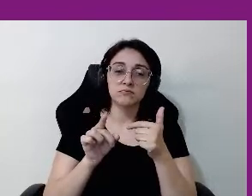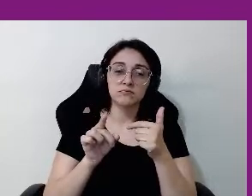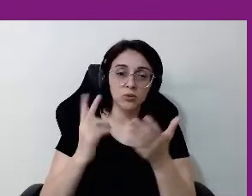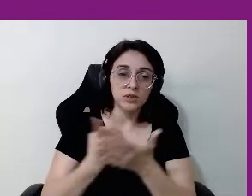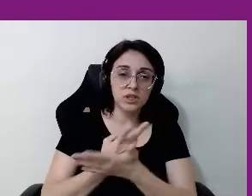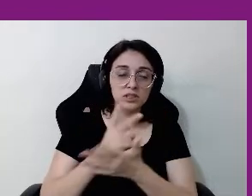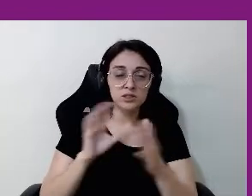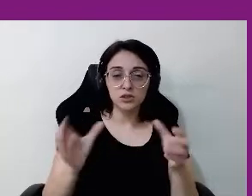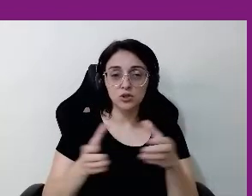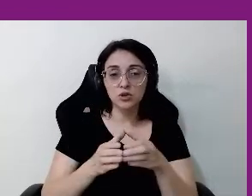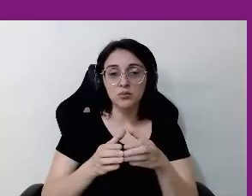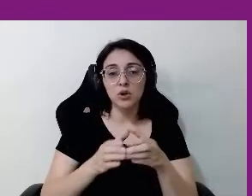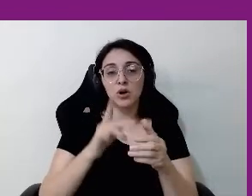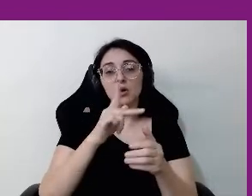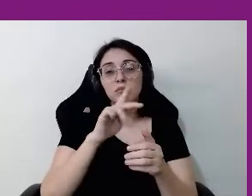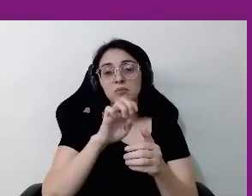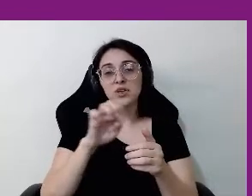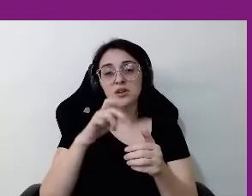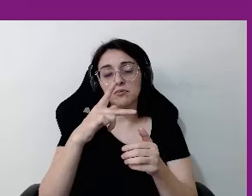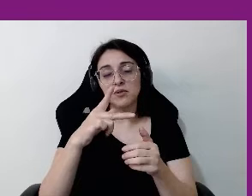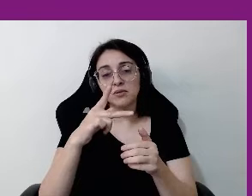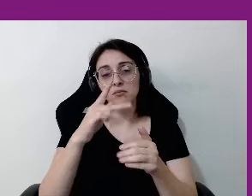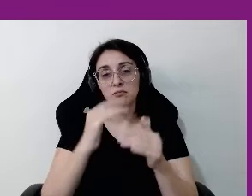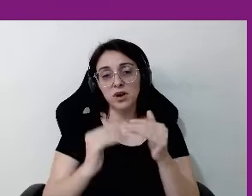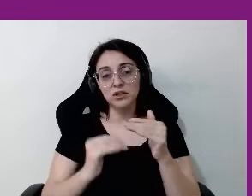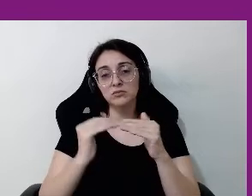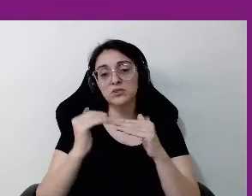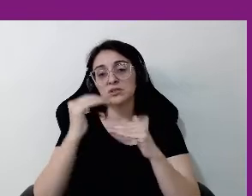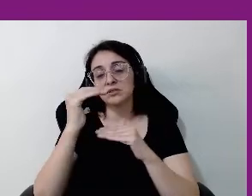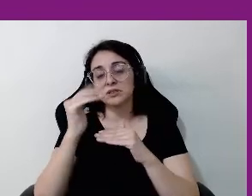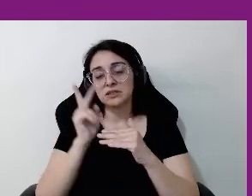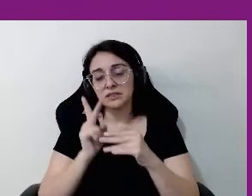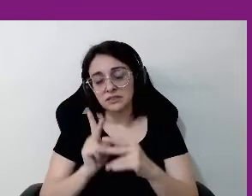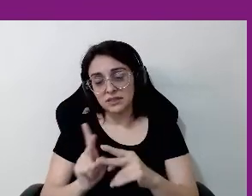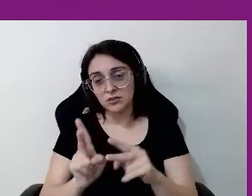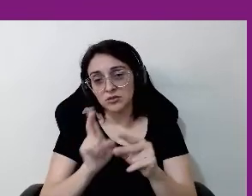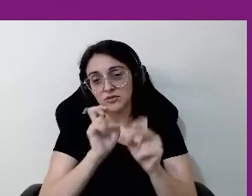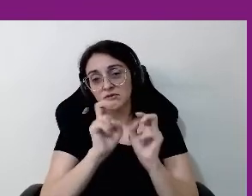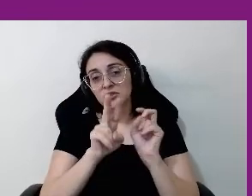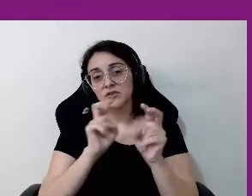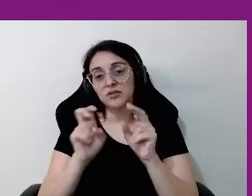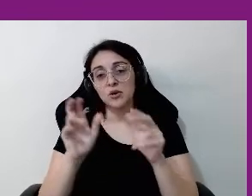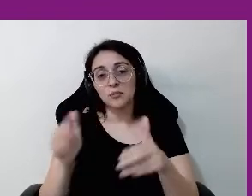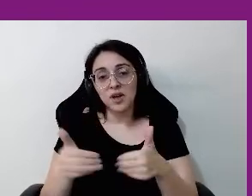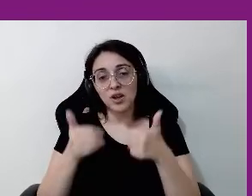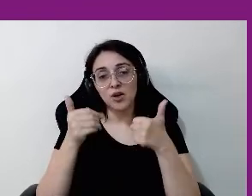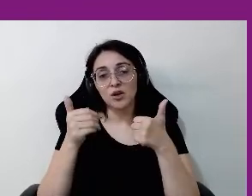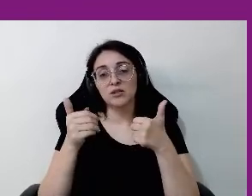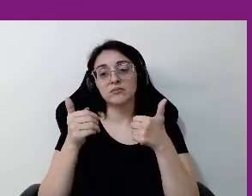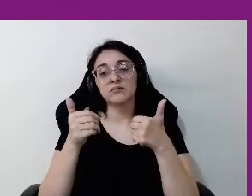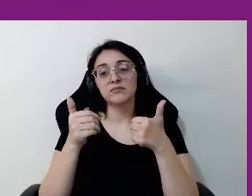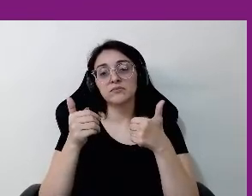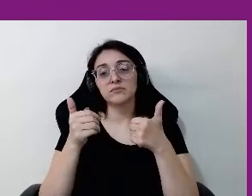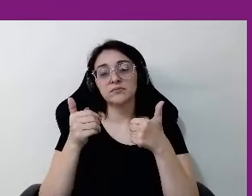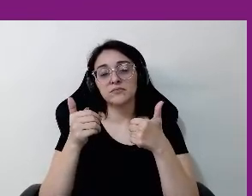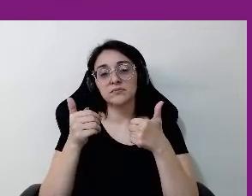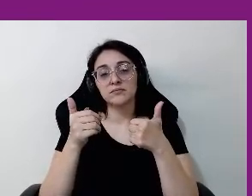acontece só no grupo de PIB baixo, também no PIB mais alto. Nós sempre vimos uma melhora